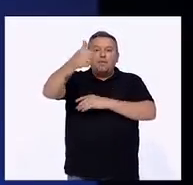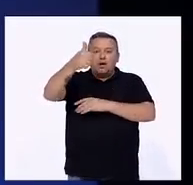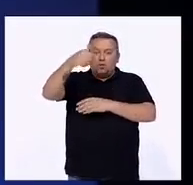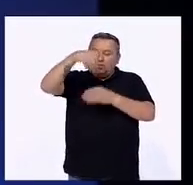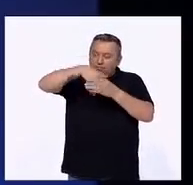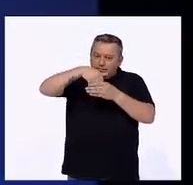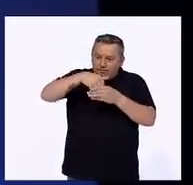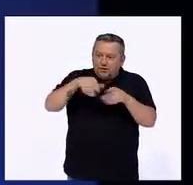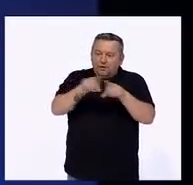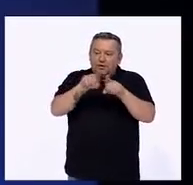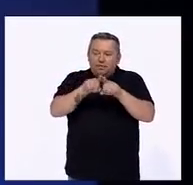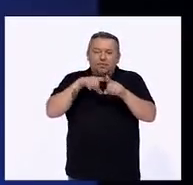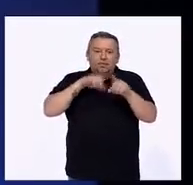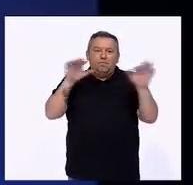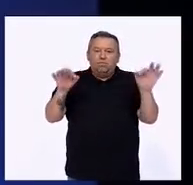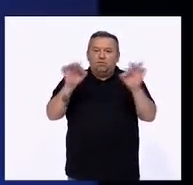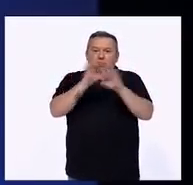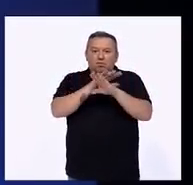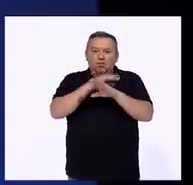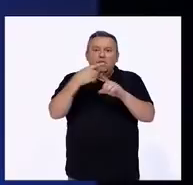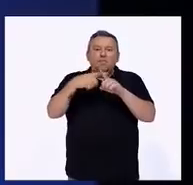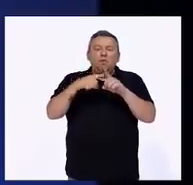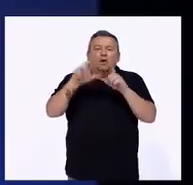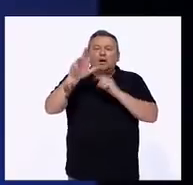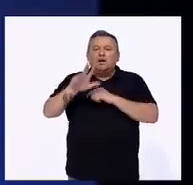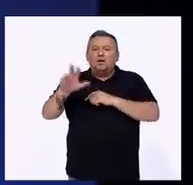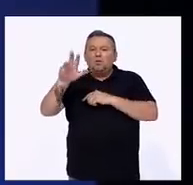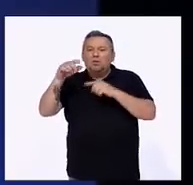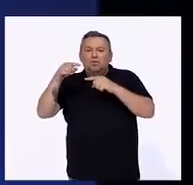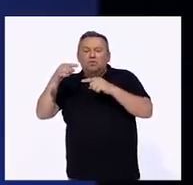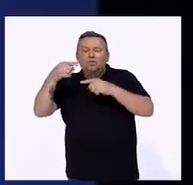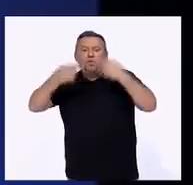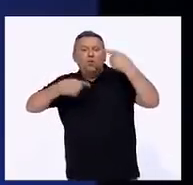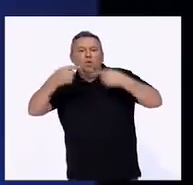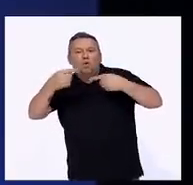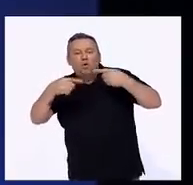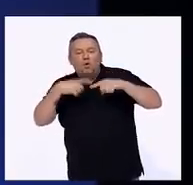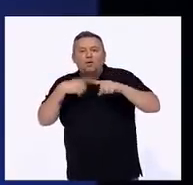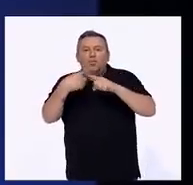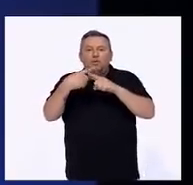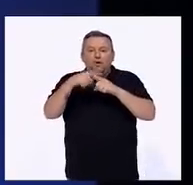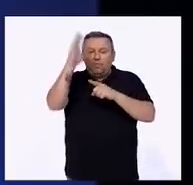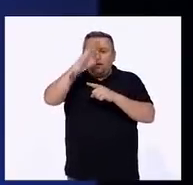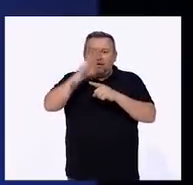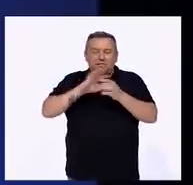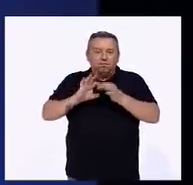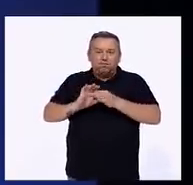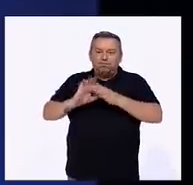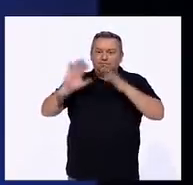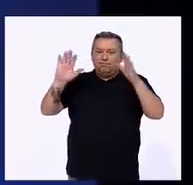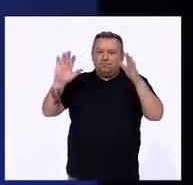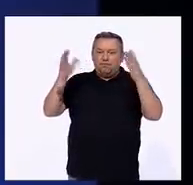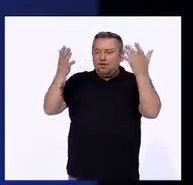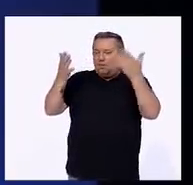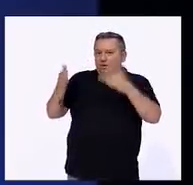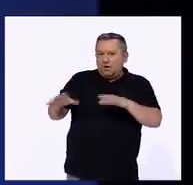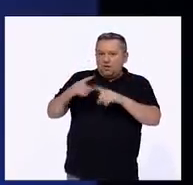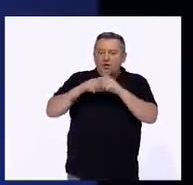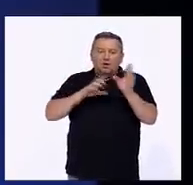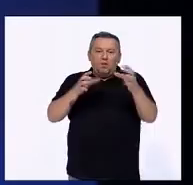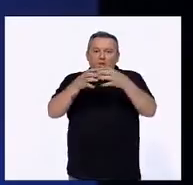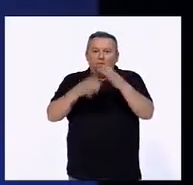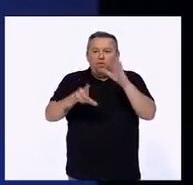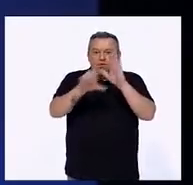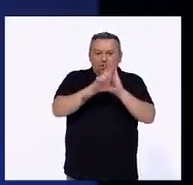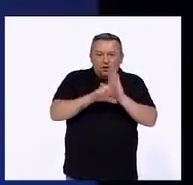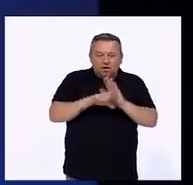dá, pesquisa após pesquisa. Por que Lula não concorre? Lula não concorre porque o Brasil abriu mão de cumprir um conjunto de determinações,